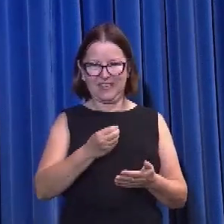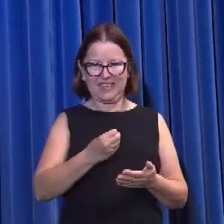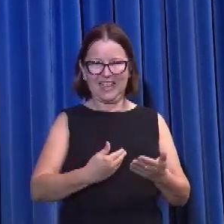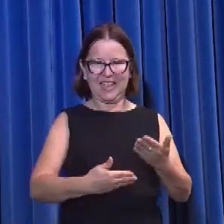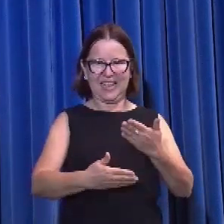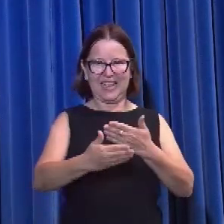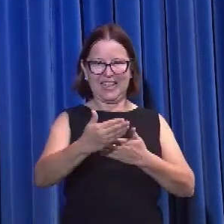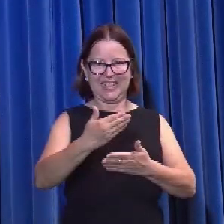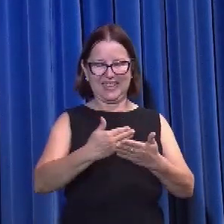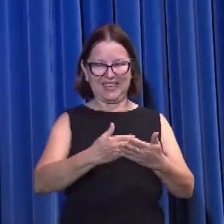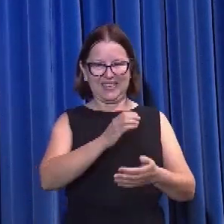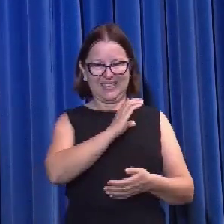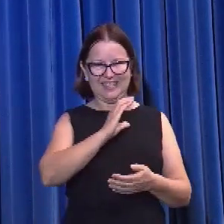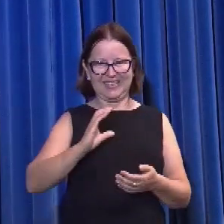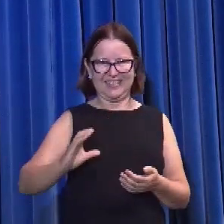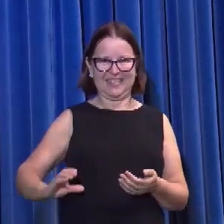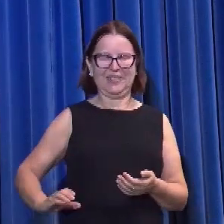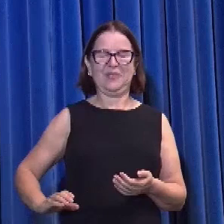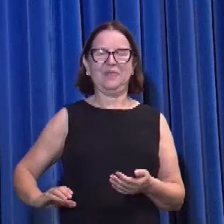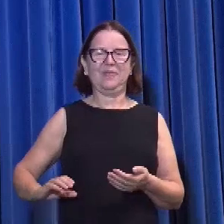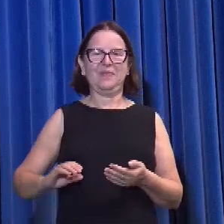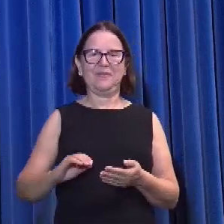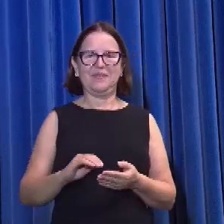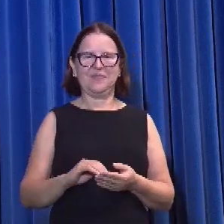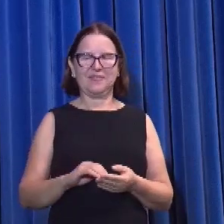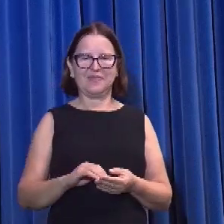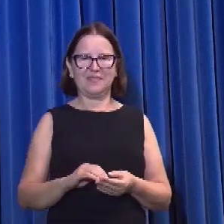meio de Cristo.